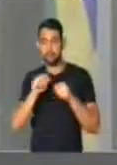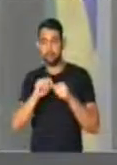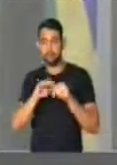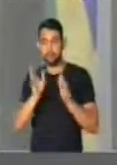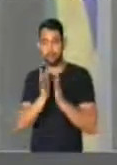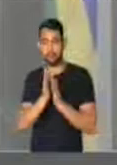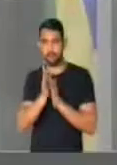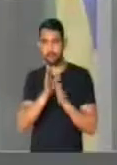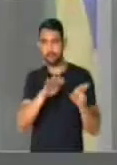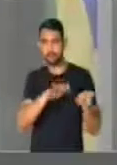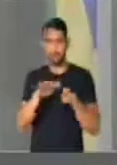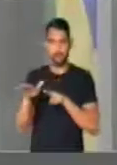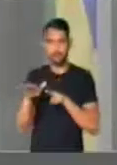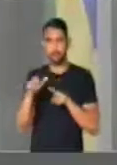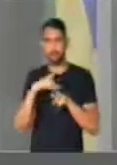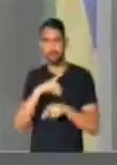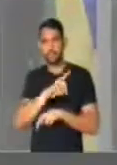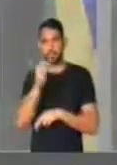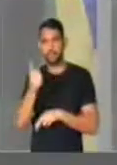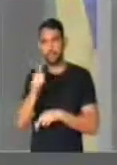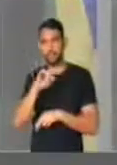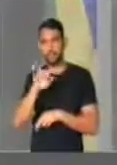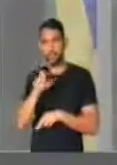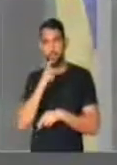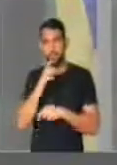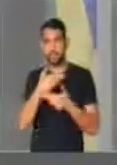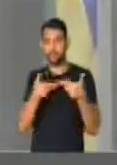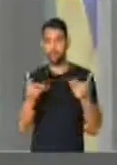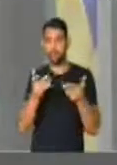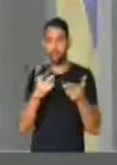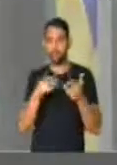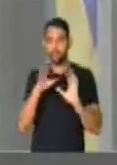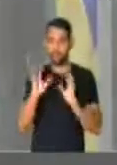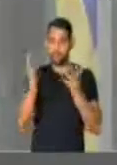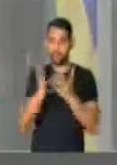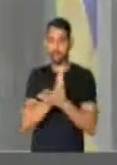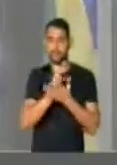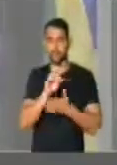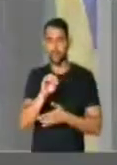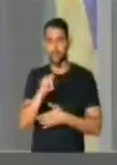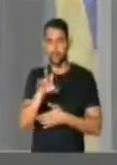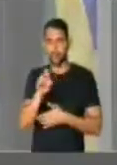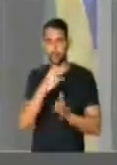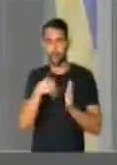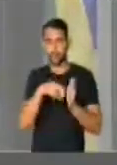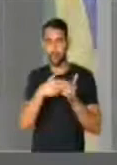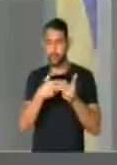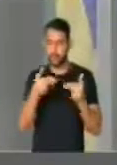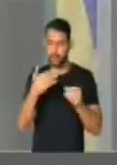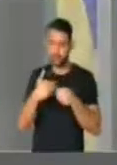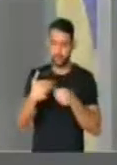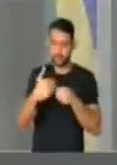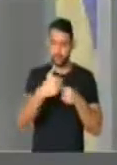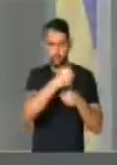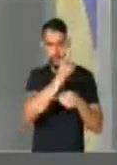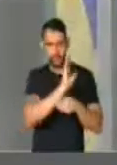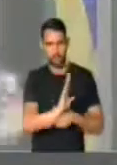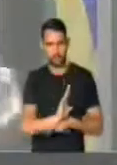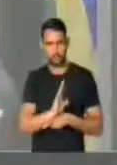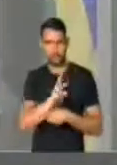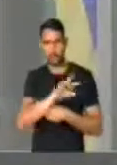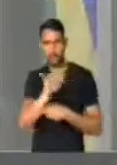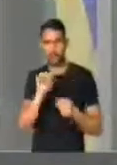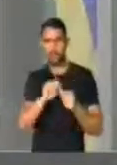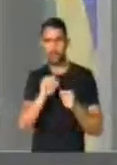aniversário essa semana, no dia 1º de junho. E homenageando Divinópolis e todos os municípios do Brasil,